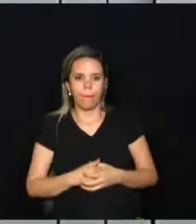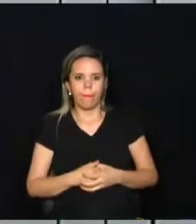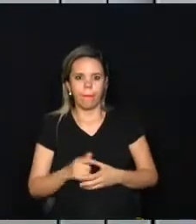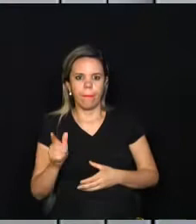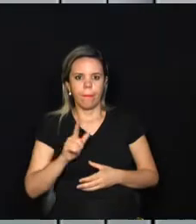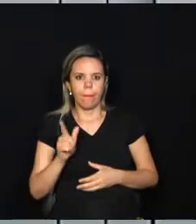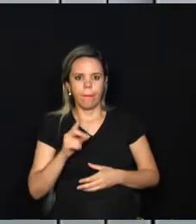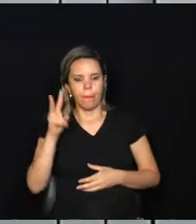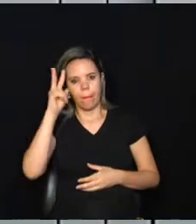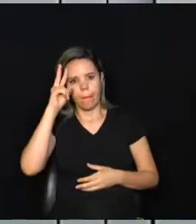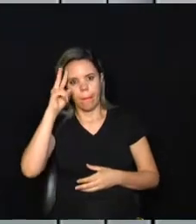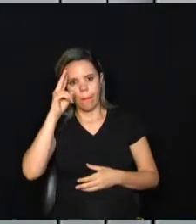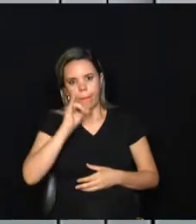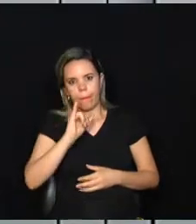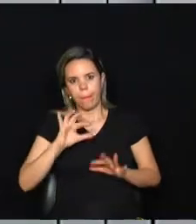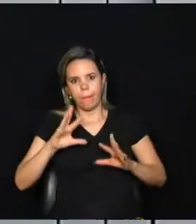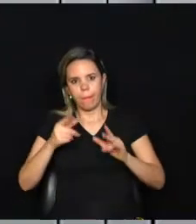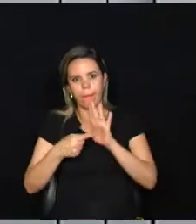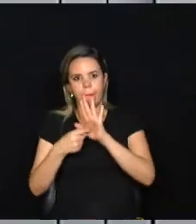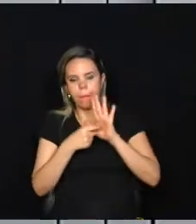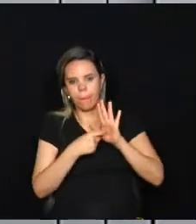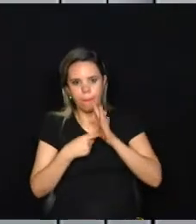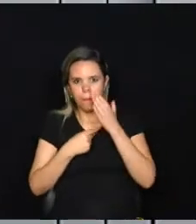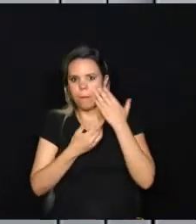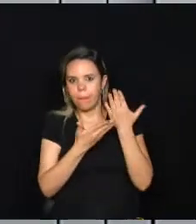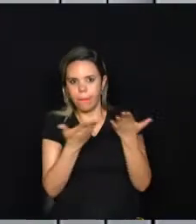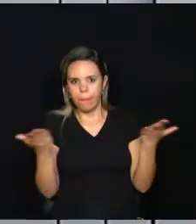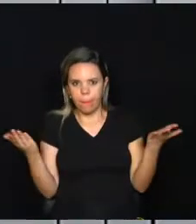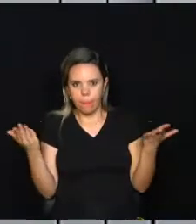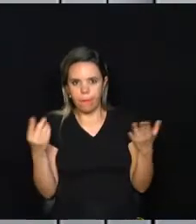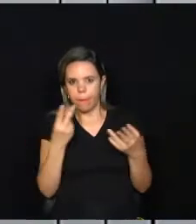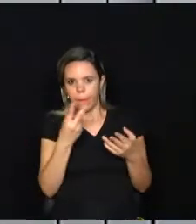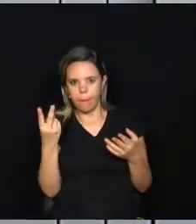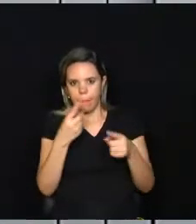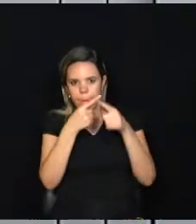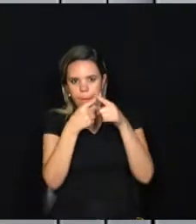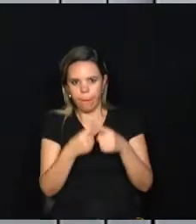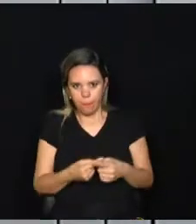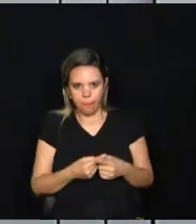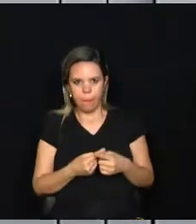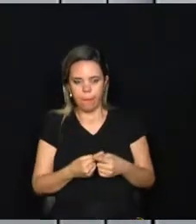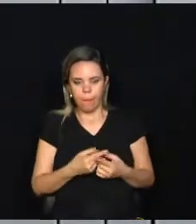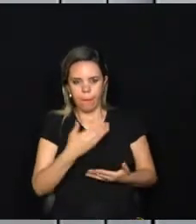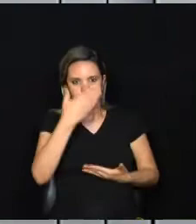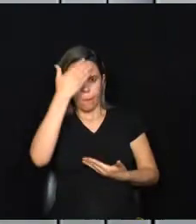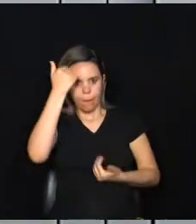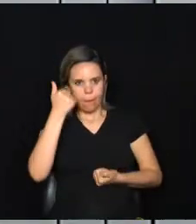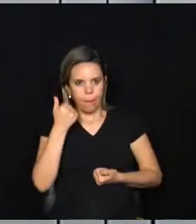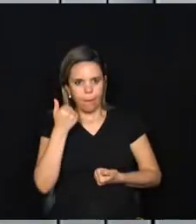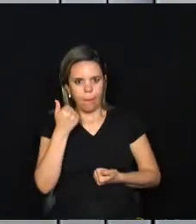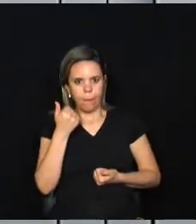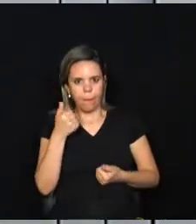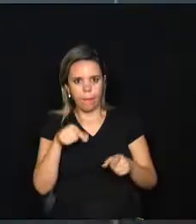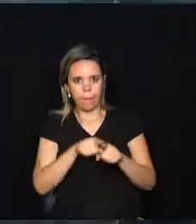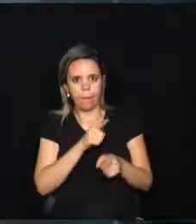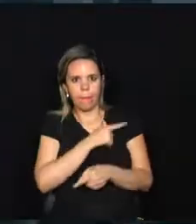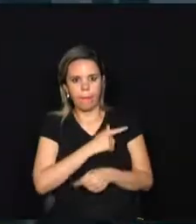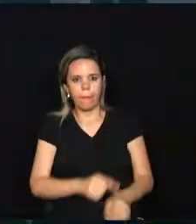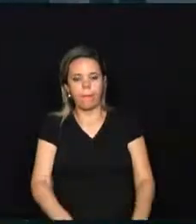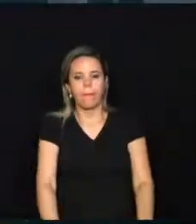claro que na segunda-feira a gente mostra tudo sobre essas duas partidas, entre Ponte Preta e também Guarani.